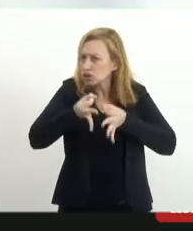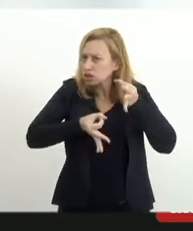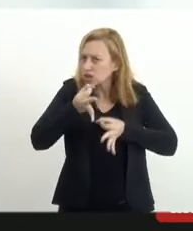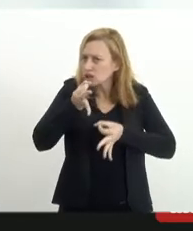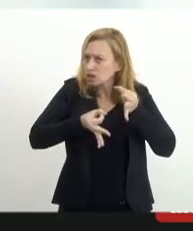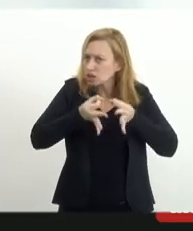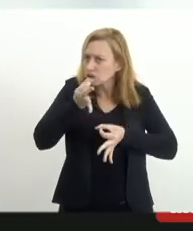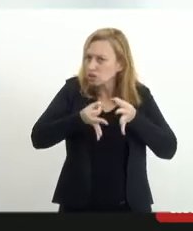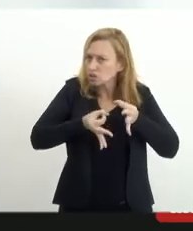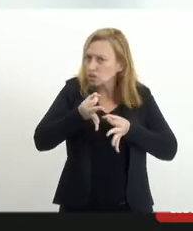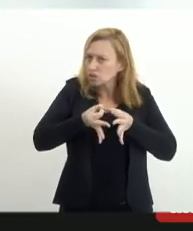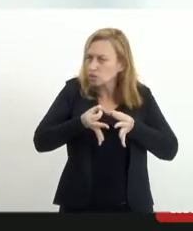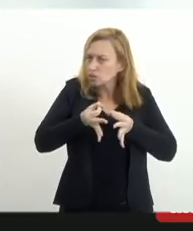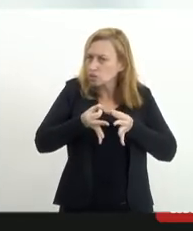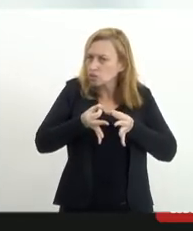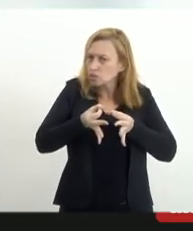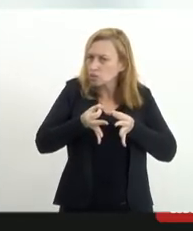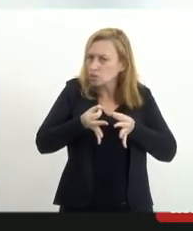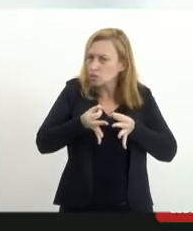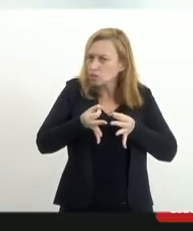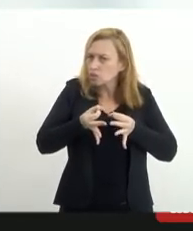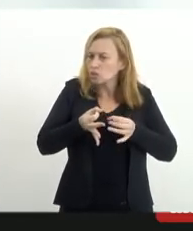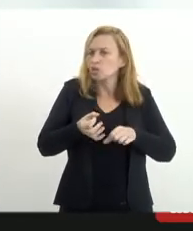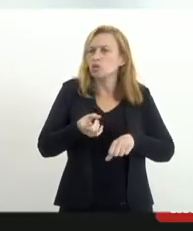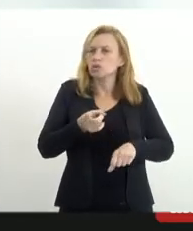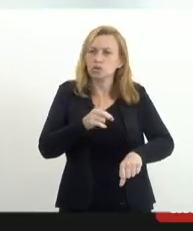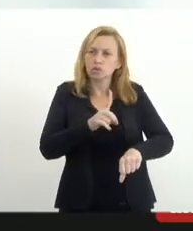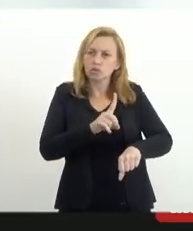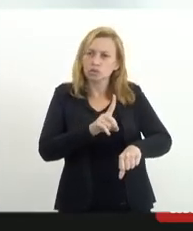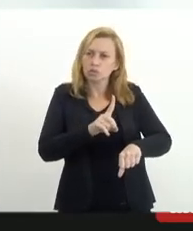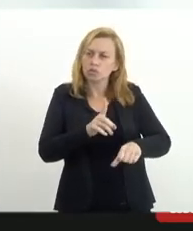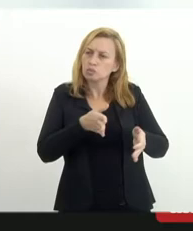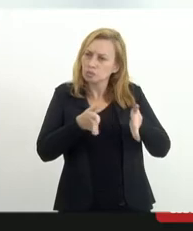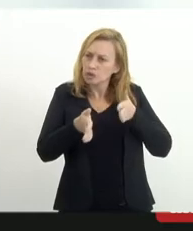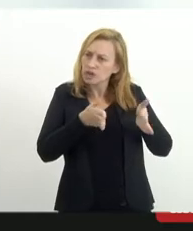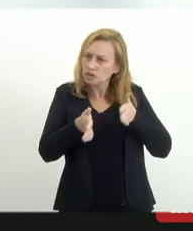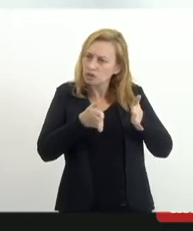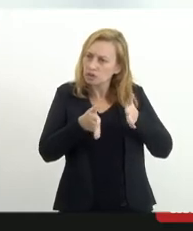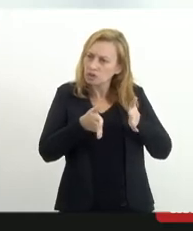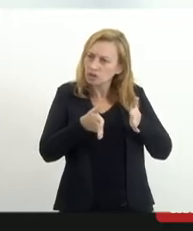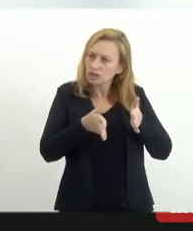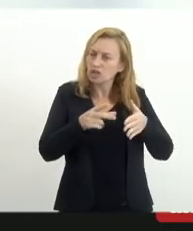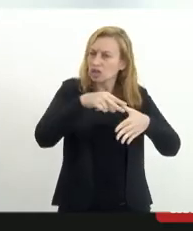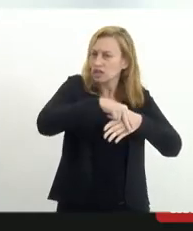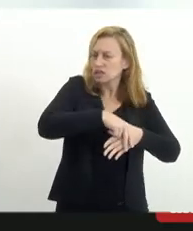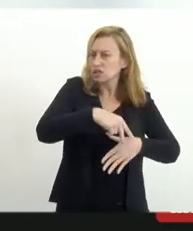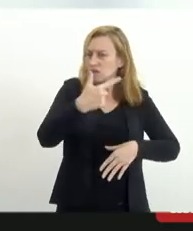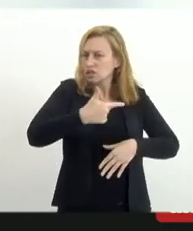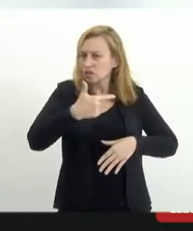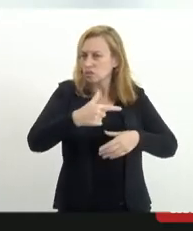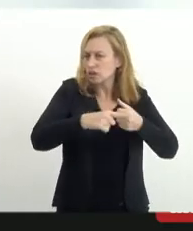de que o lançamento, conforme está escrito no inciso 2º do artigo